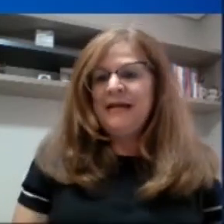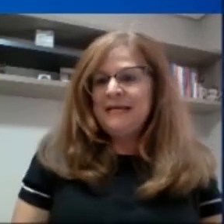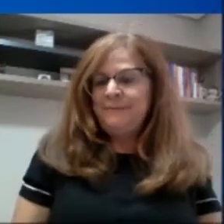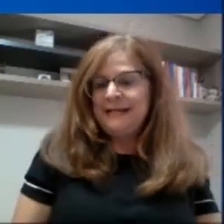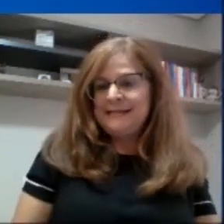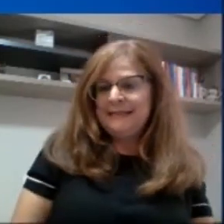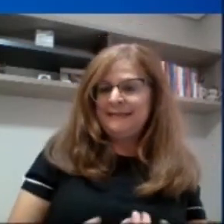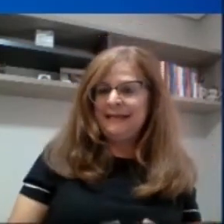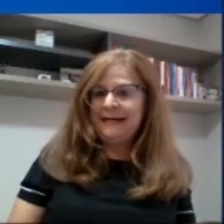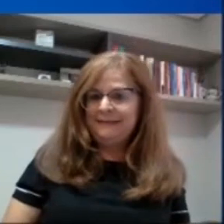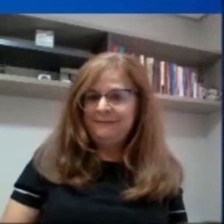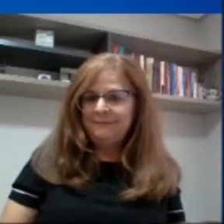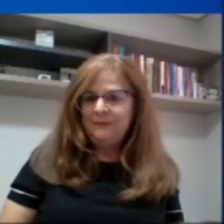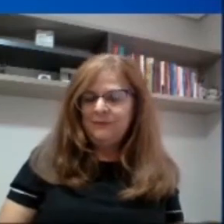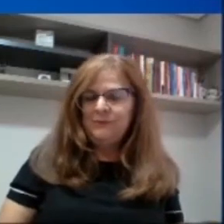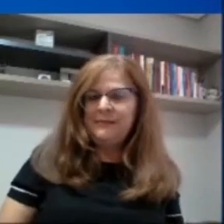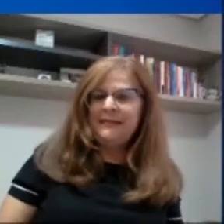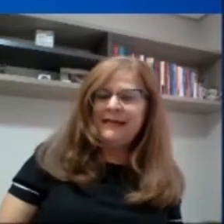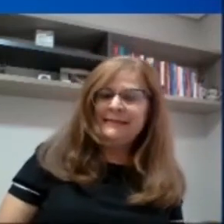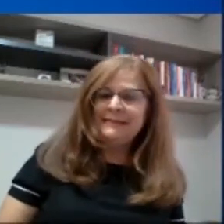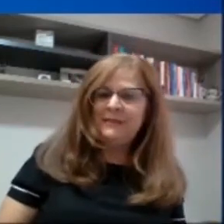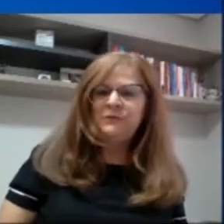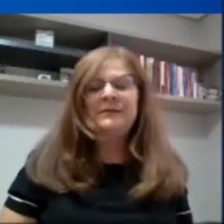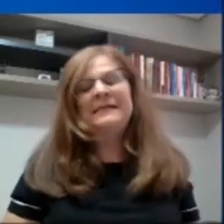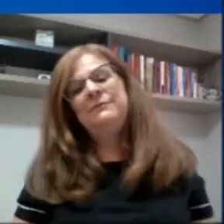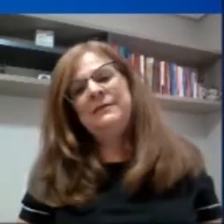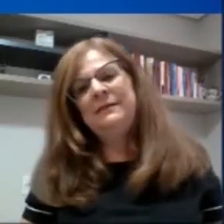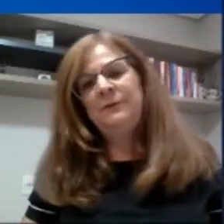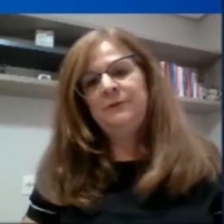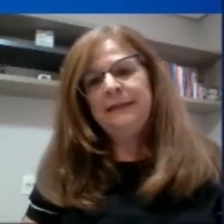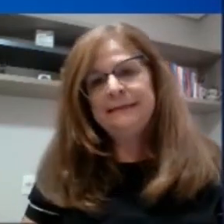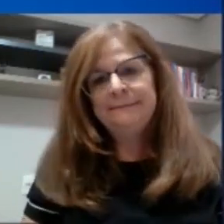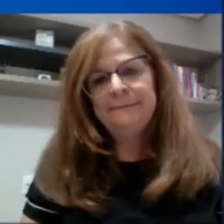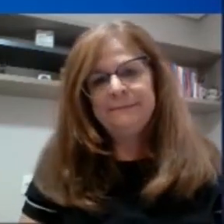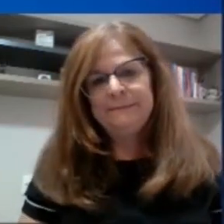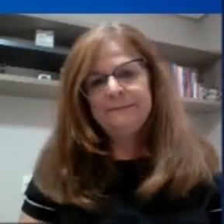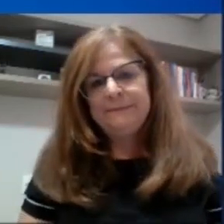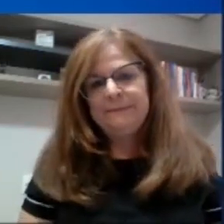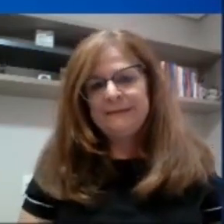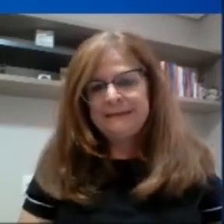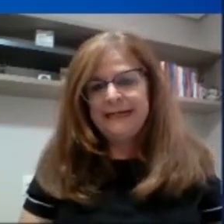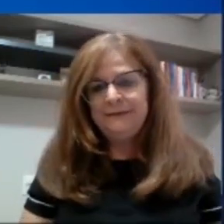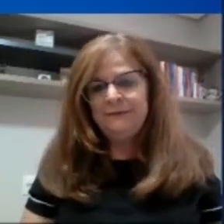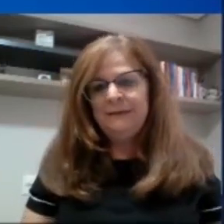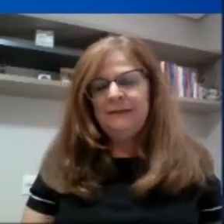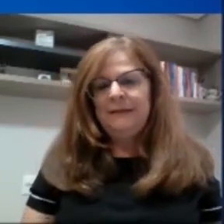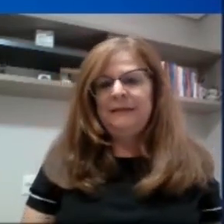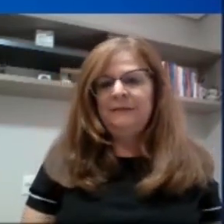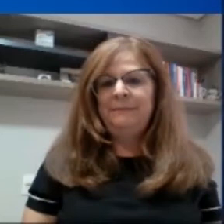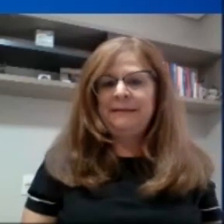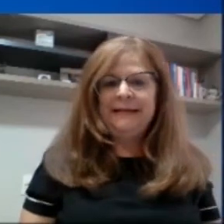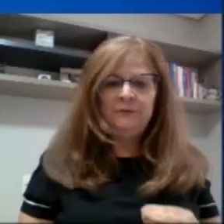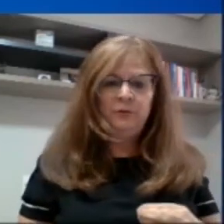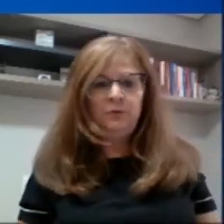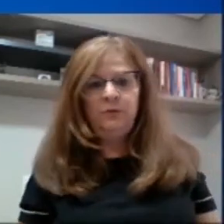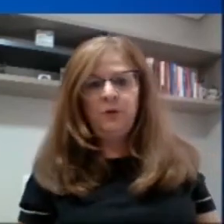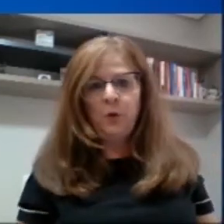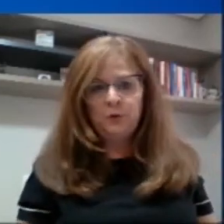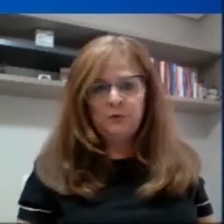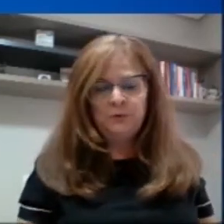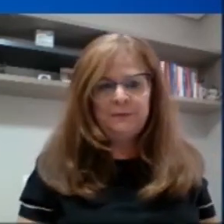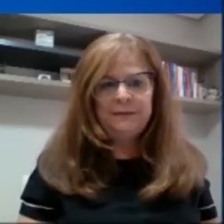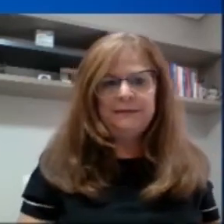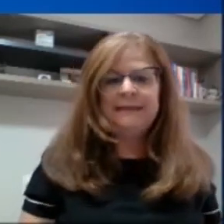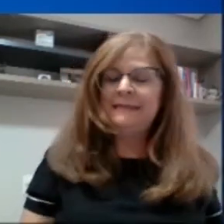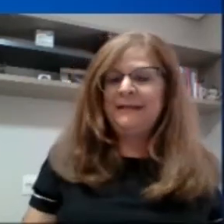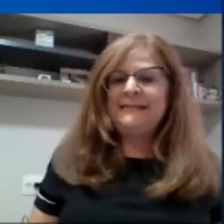vão representar os sinais que usamos em português. Certo? Então, dependendo do